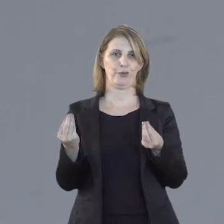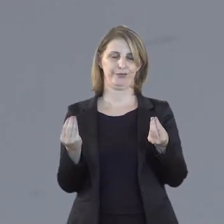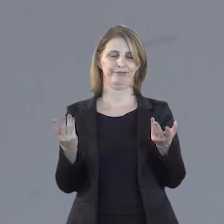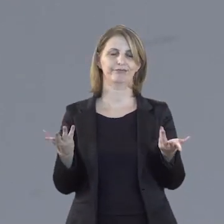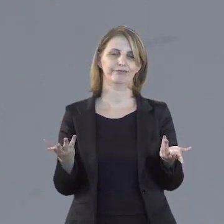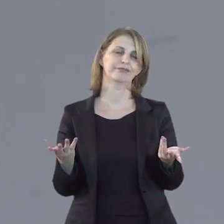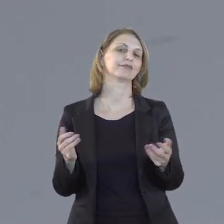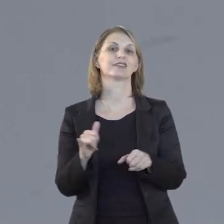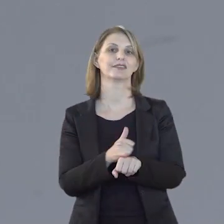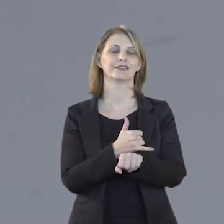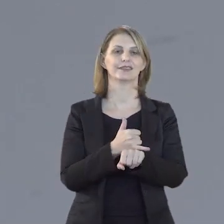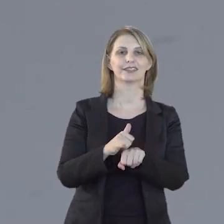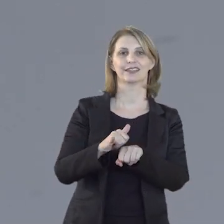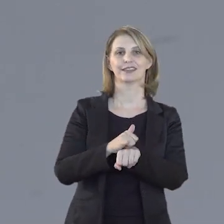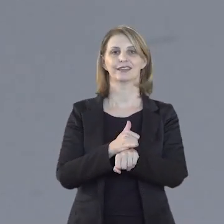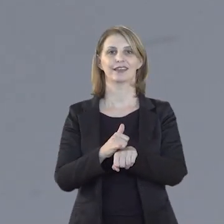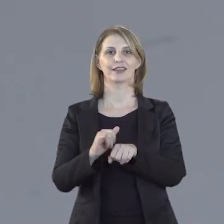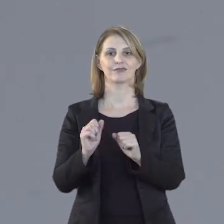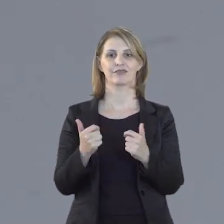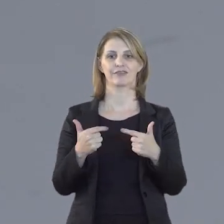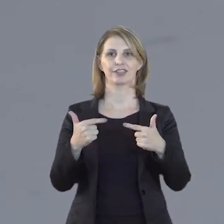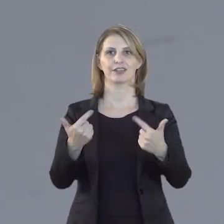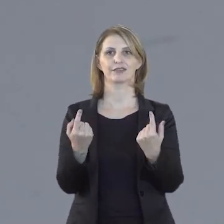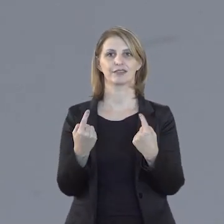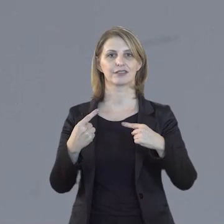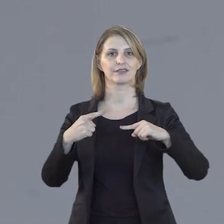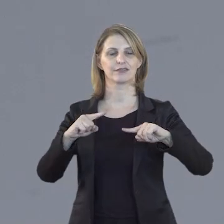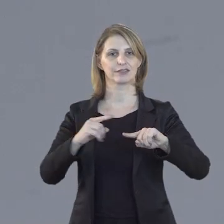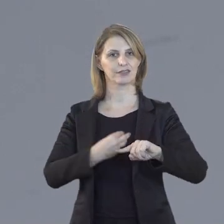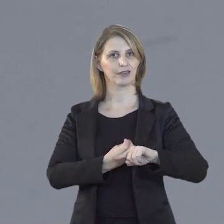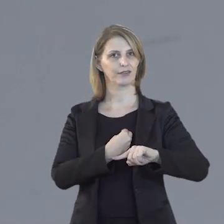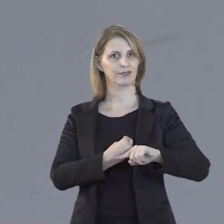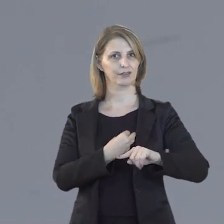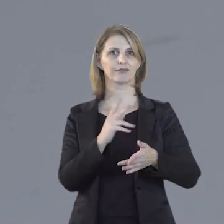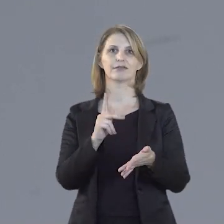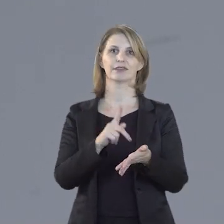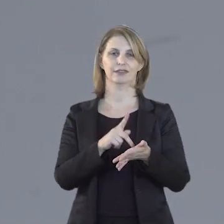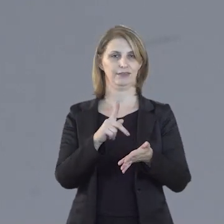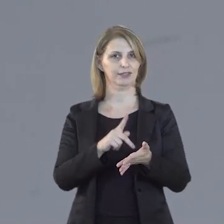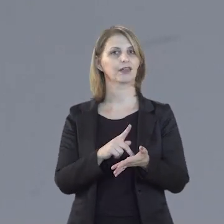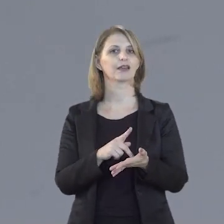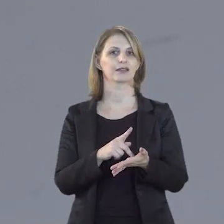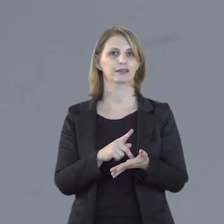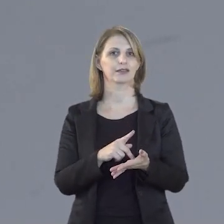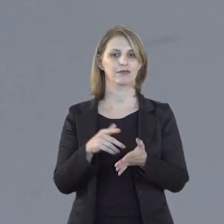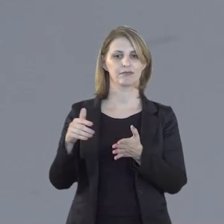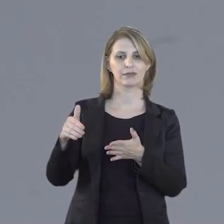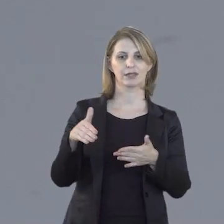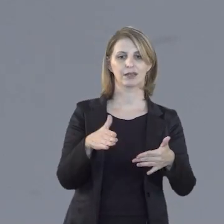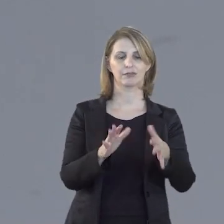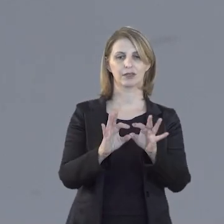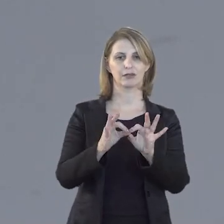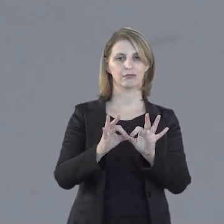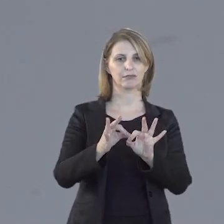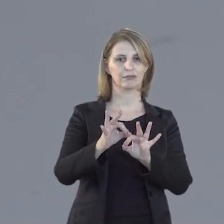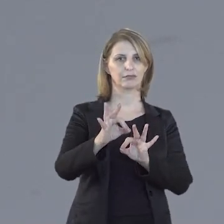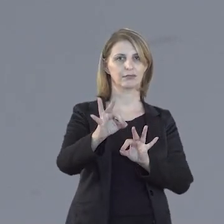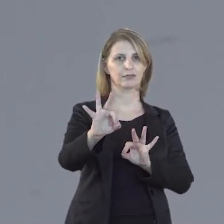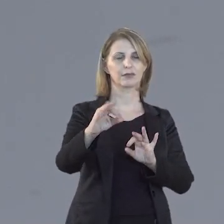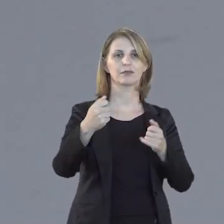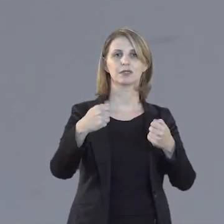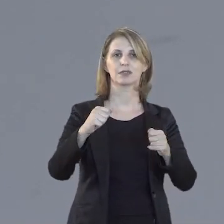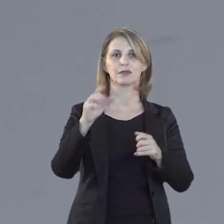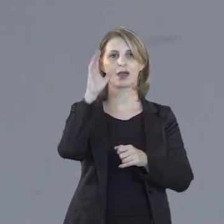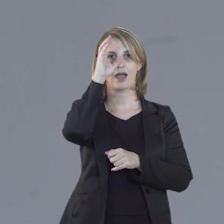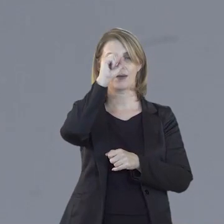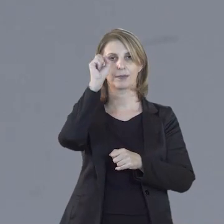escolhermos, né, de que forma nós vamos jogar, de que forma nós vamos enfrentar esses desafios, que, de fato, é um caminho